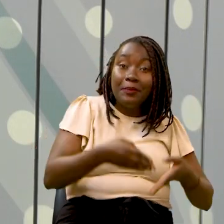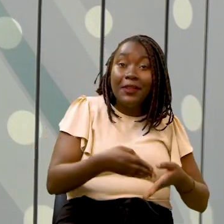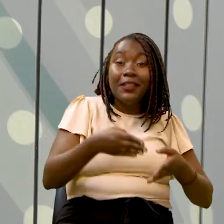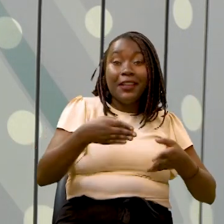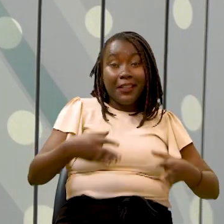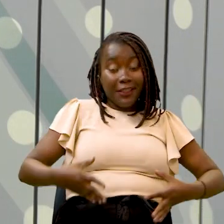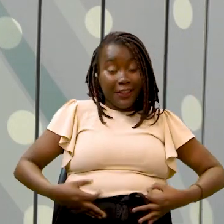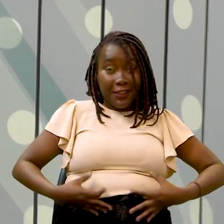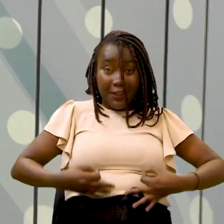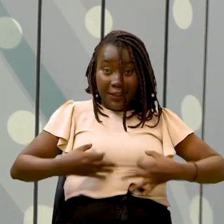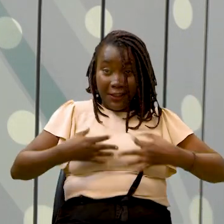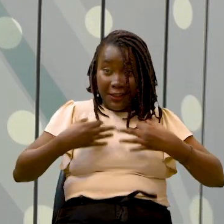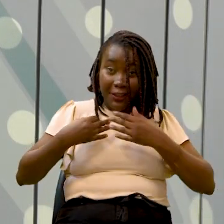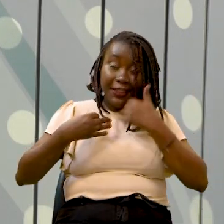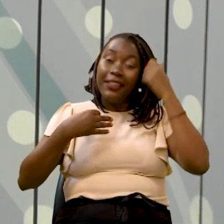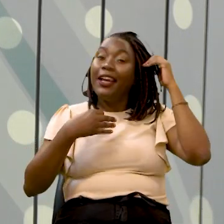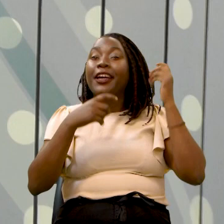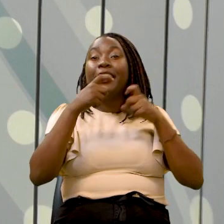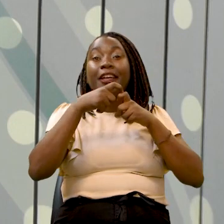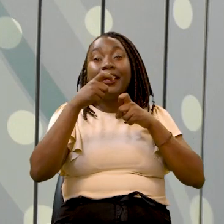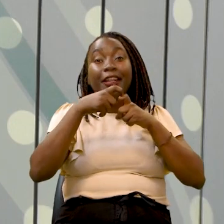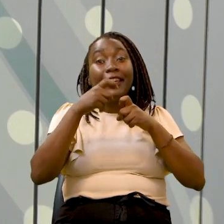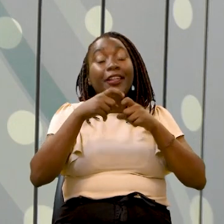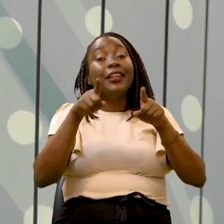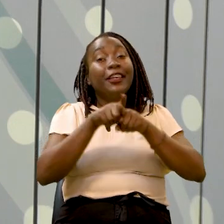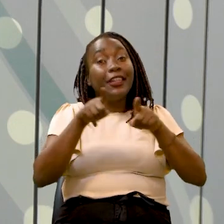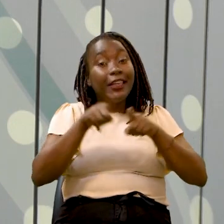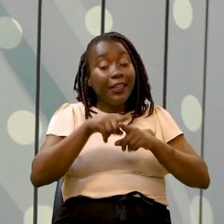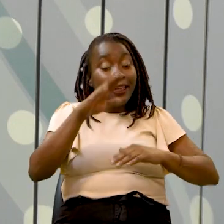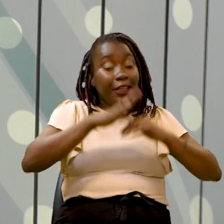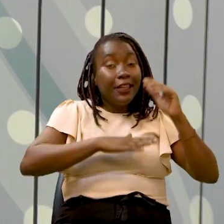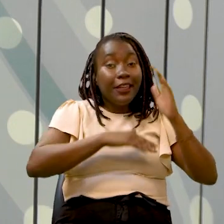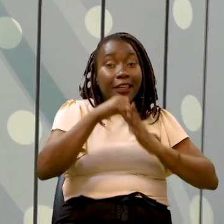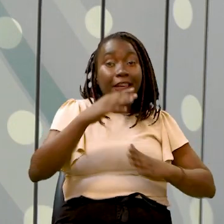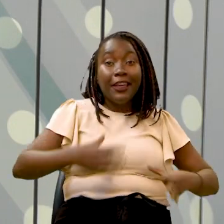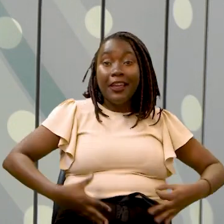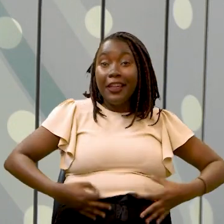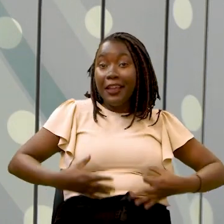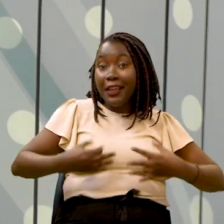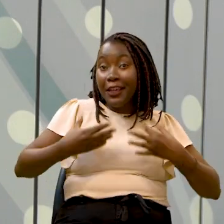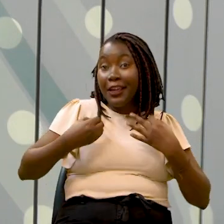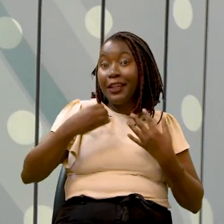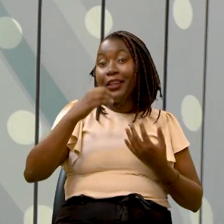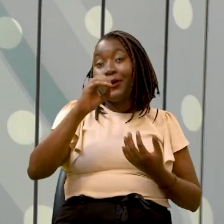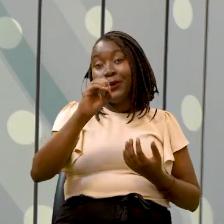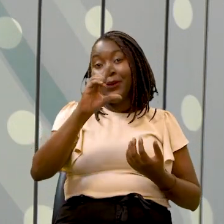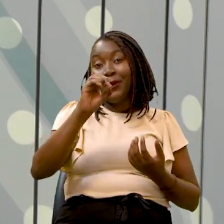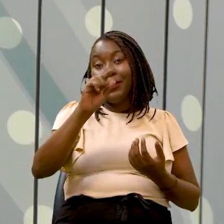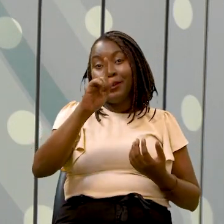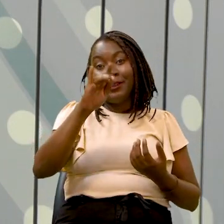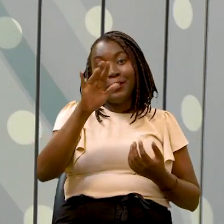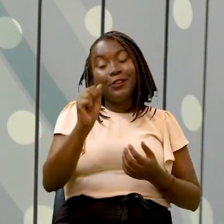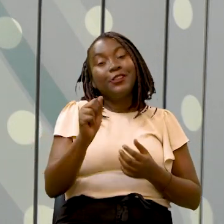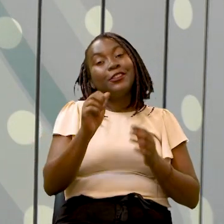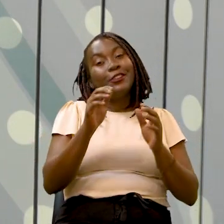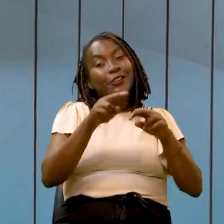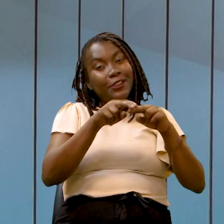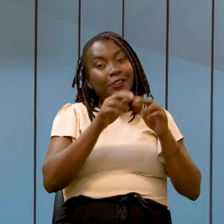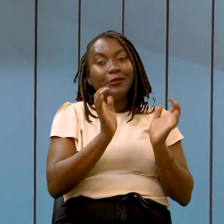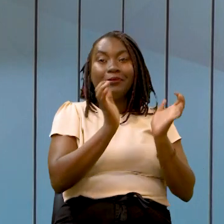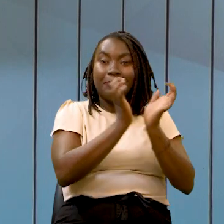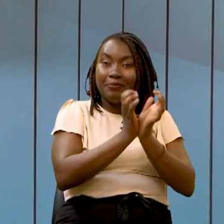de Oncologia Médica e especialista em Cancerologia pela Associação Médica